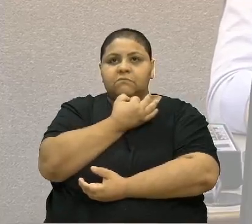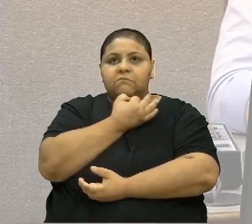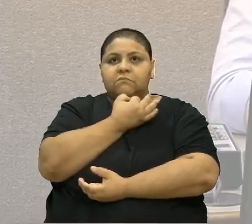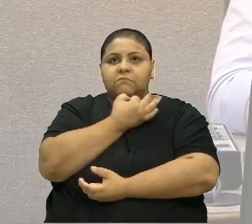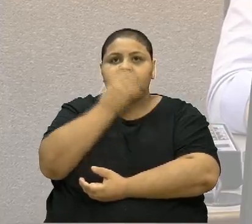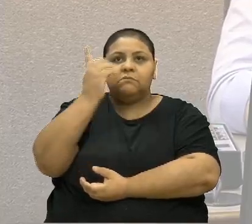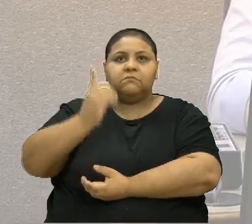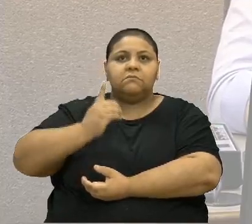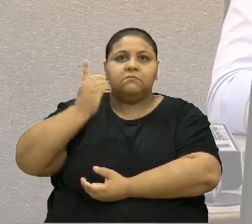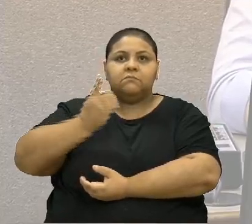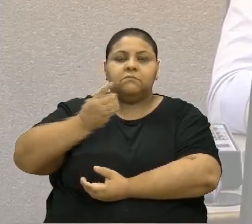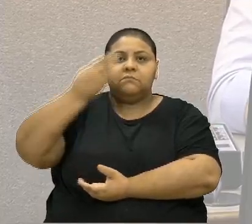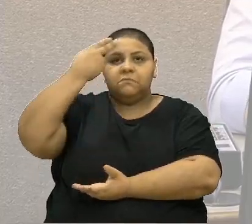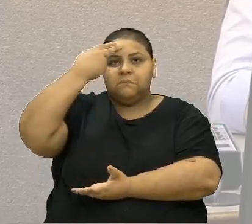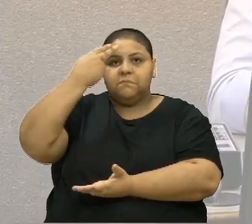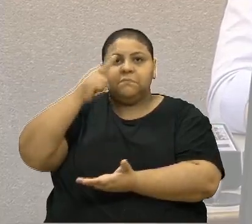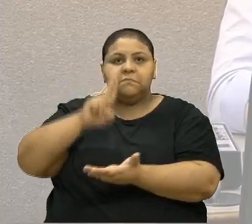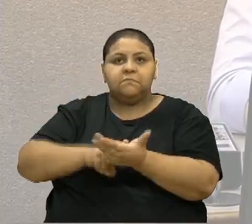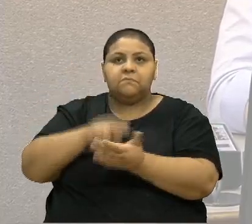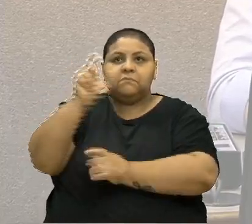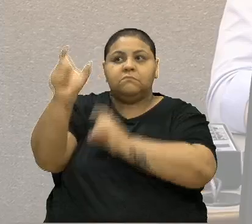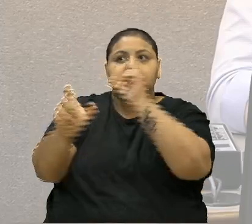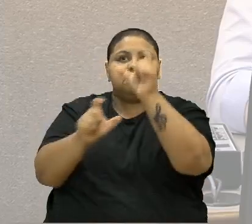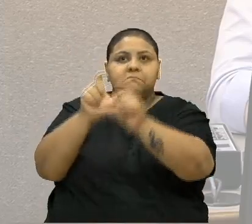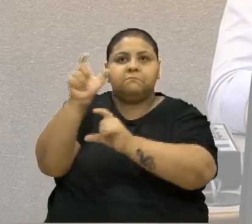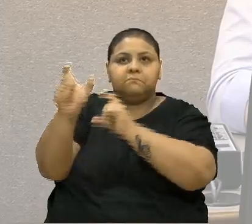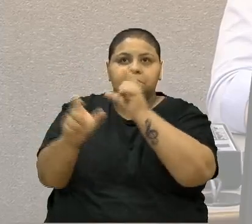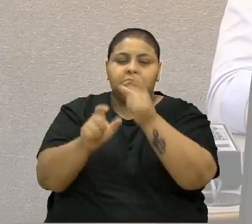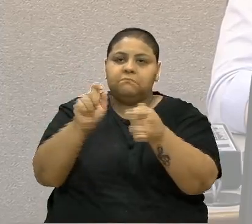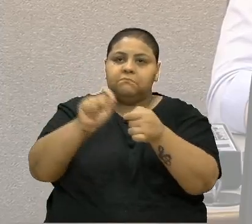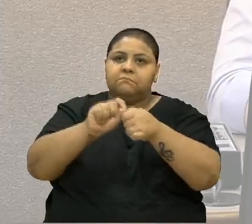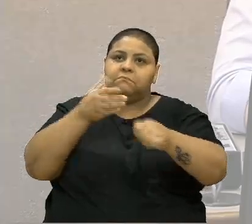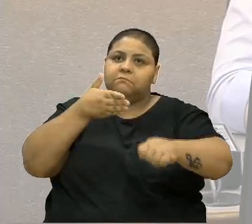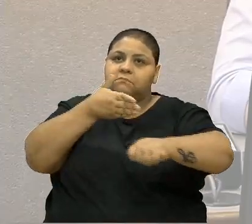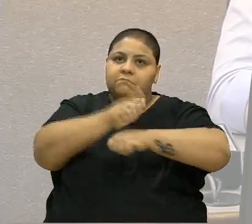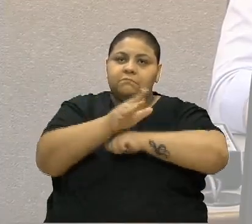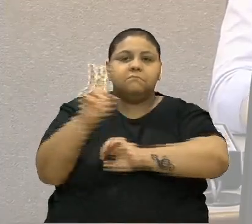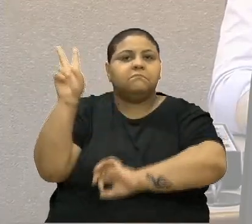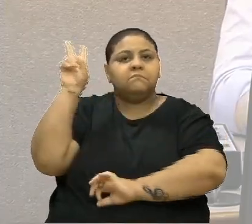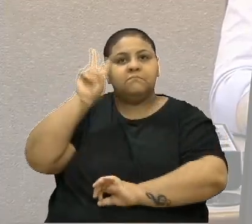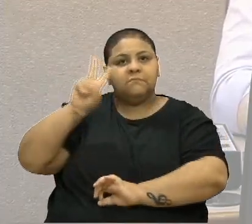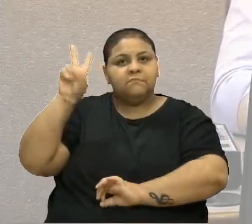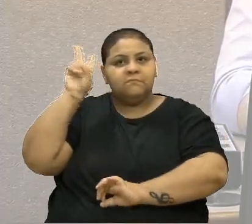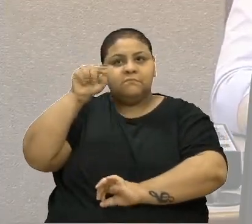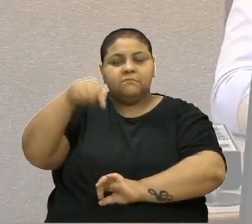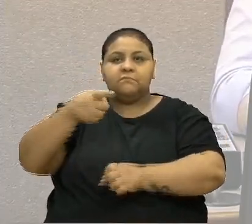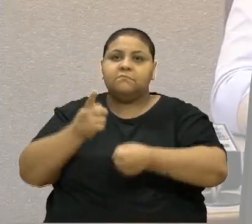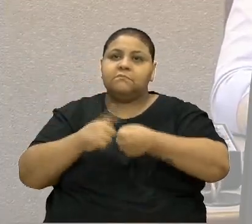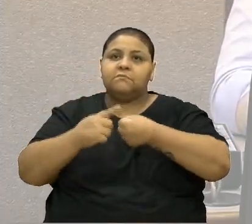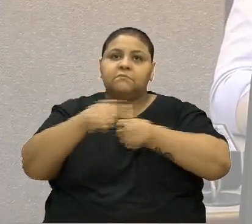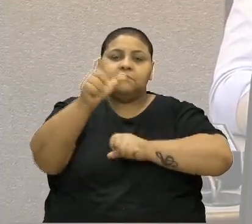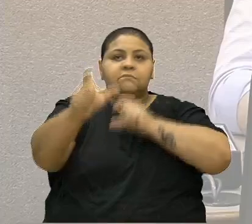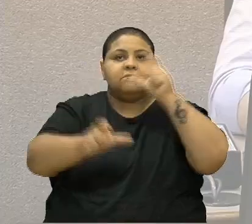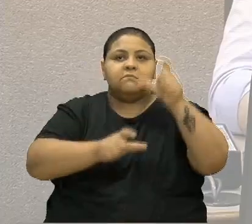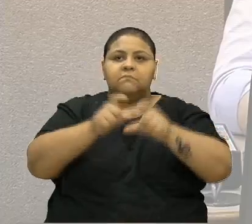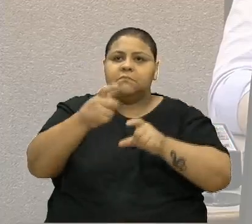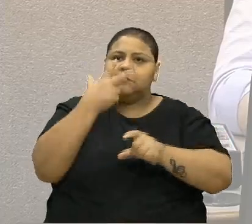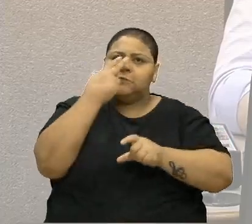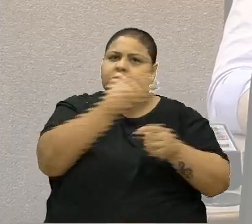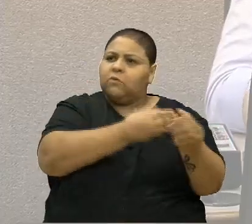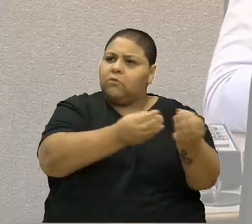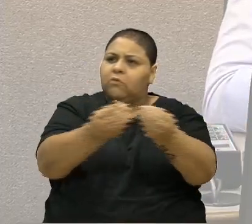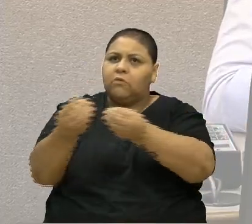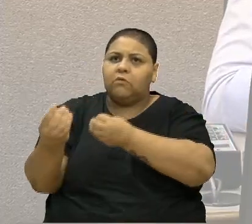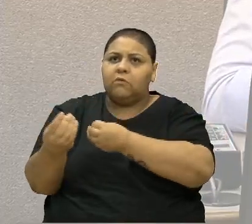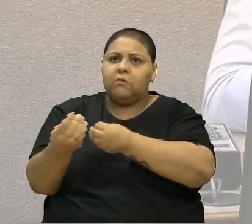ao deputado Neri, o carteiro, uma pessoa que faz parte da história dessa cidade, uma pessoa que, como tantas outras,